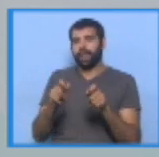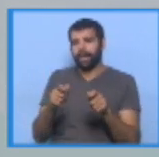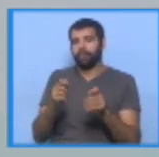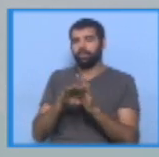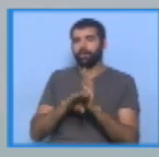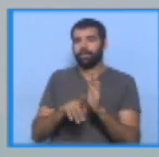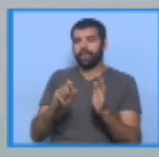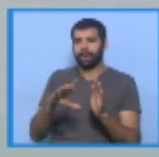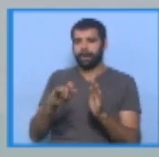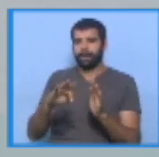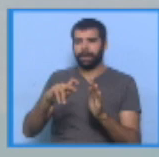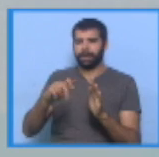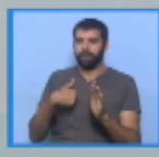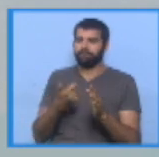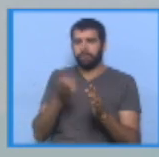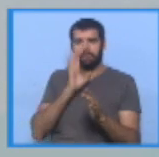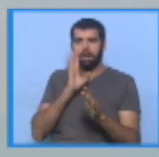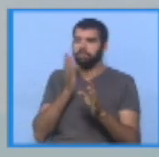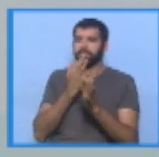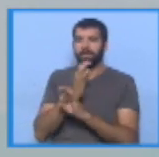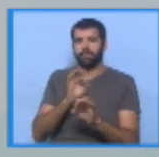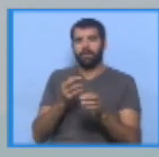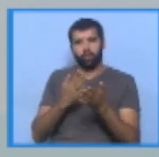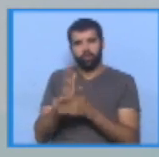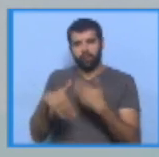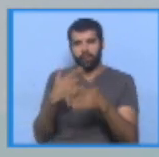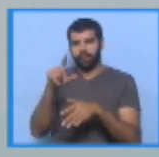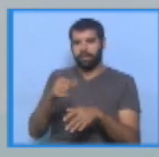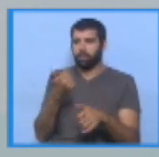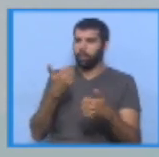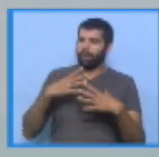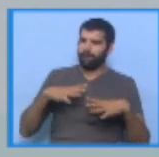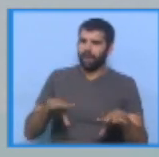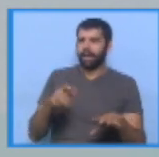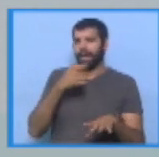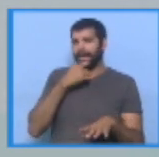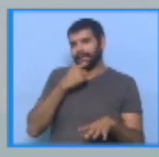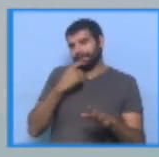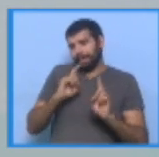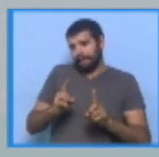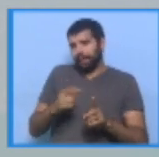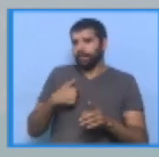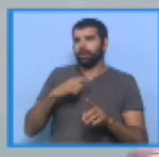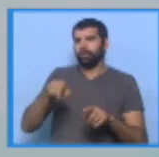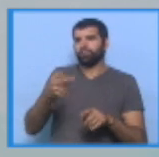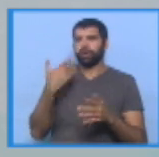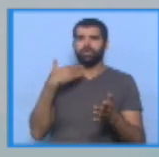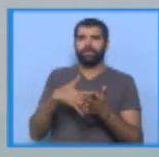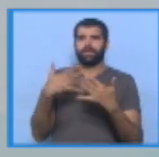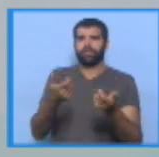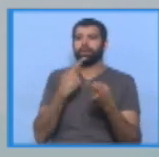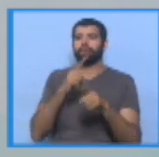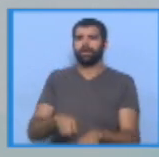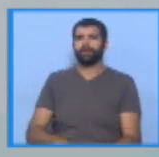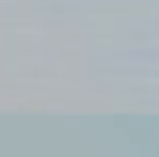Eclésia. Tenha então uma ótima tarde, se for o caso, também umas boas férias. Nós regressamos na próxima segunda-feira.